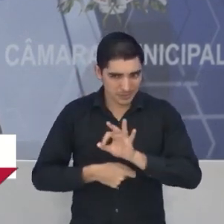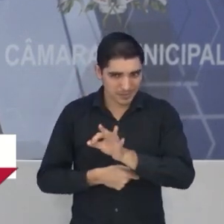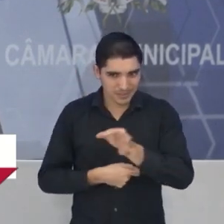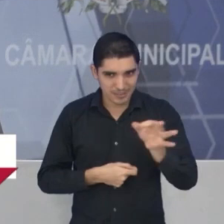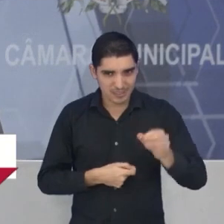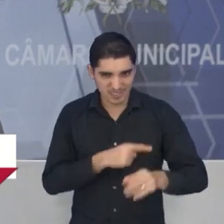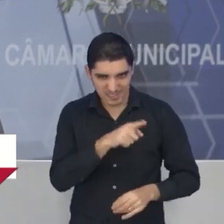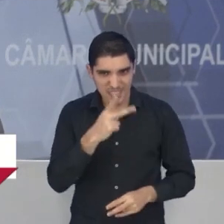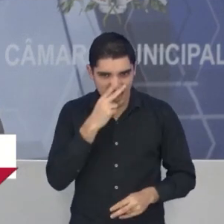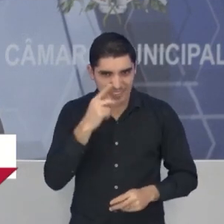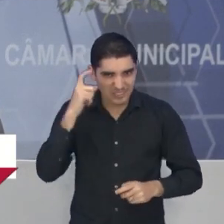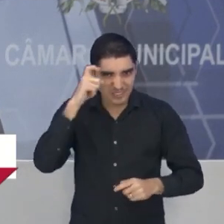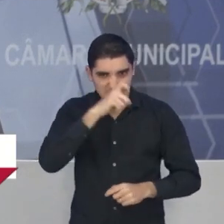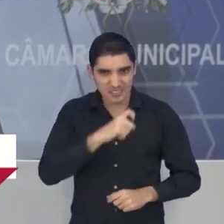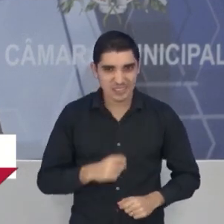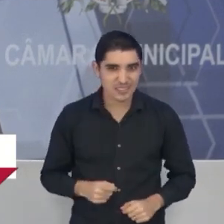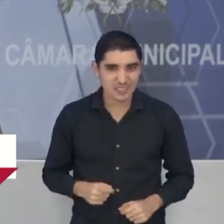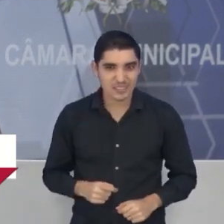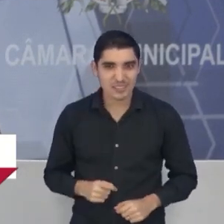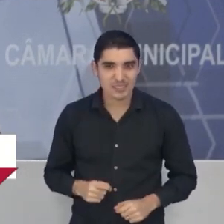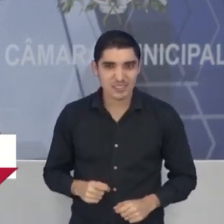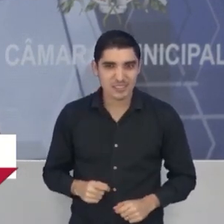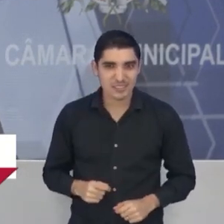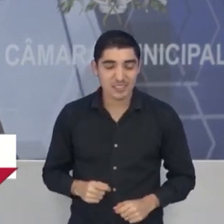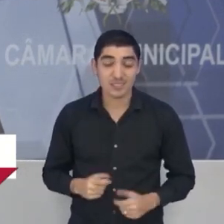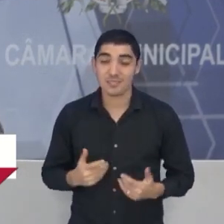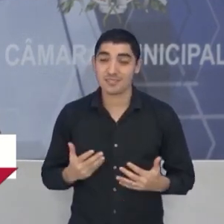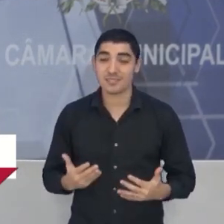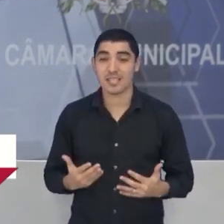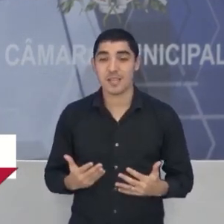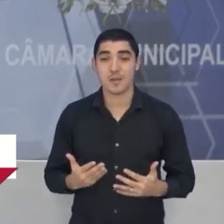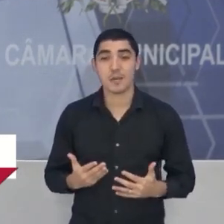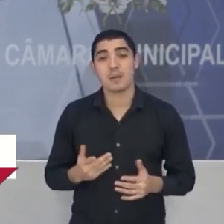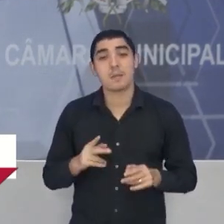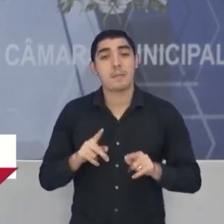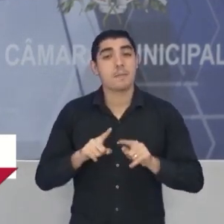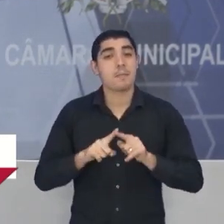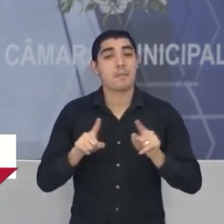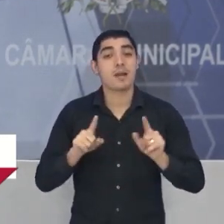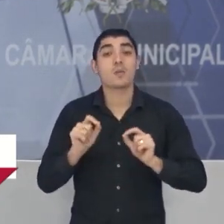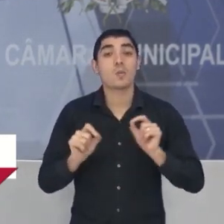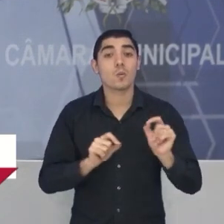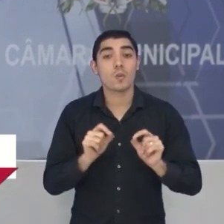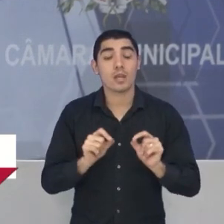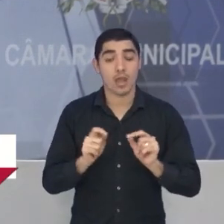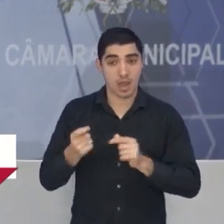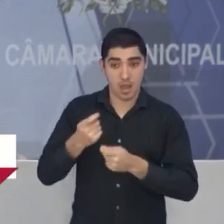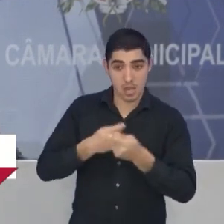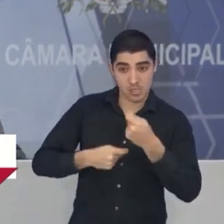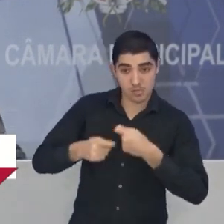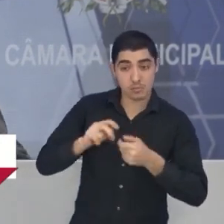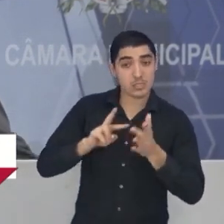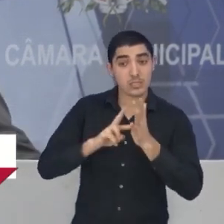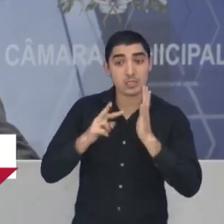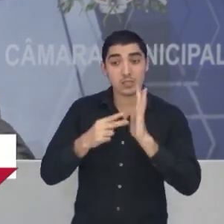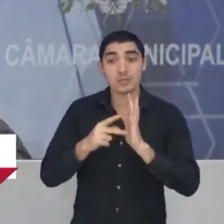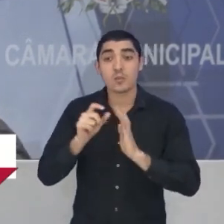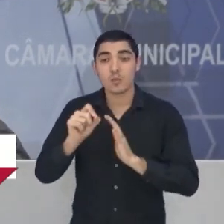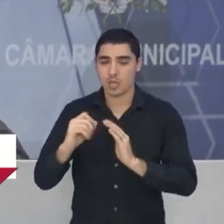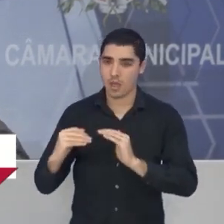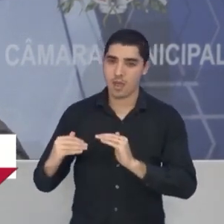que tá difícil nada mais é do com do que uma evolução natural da